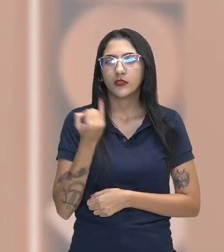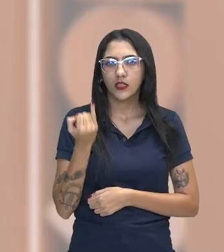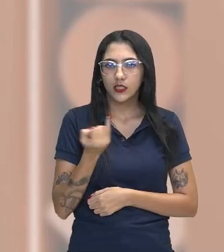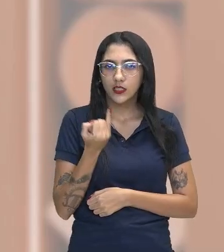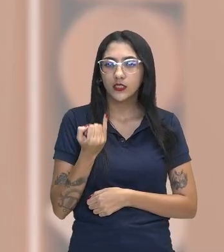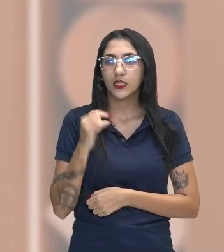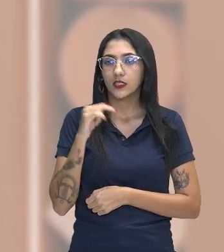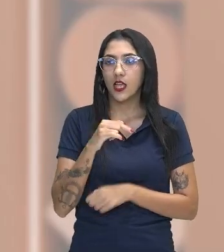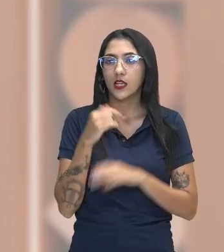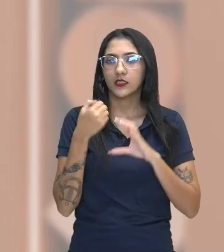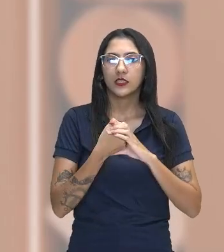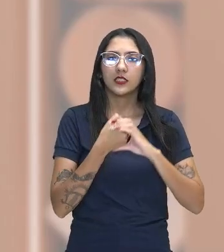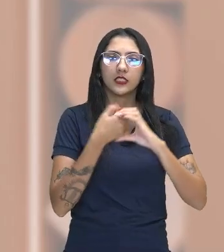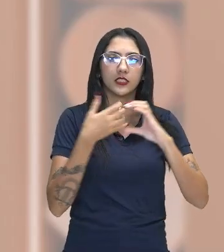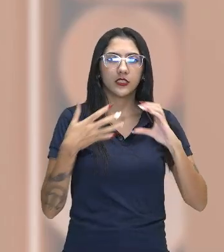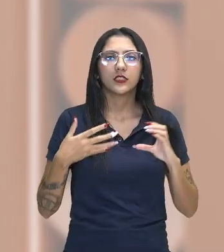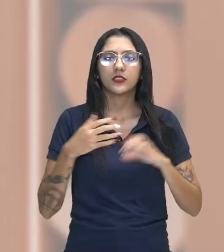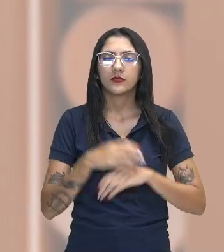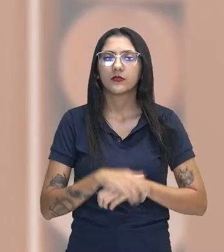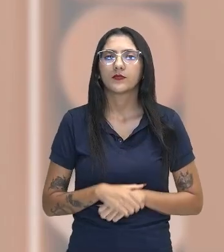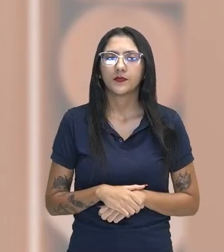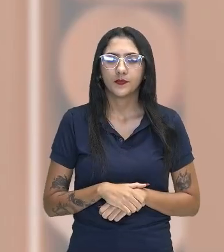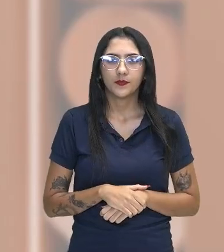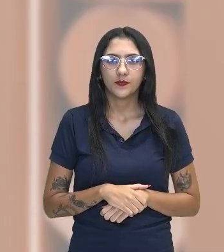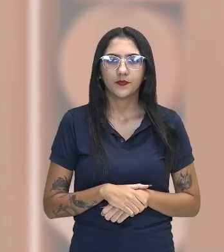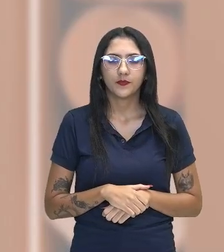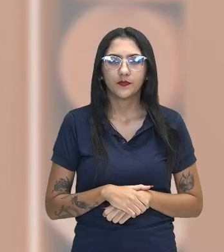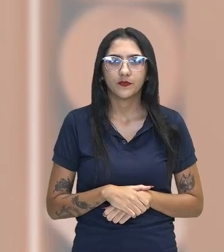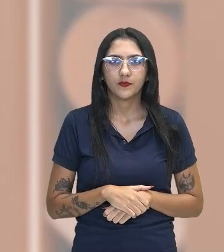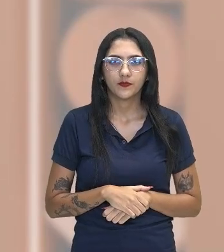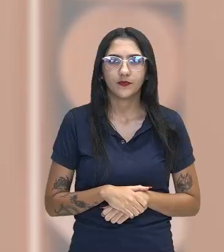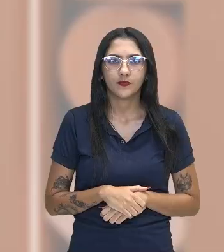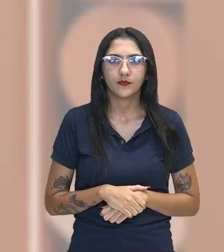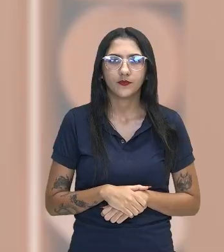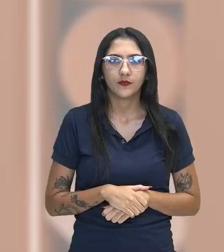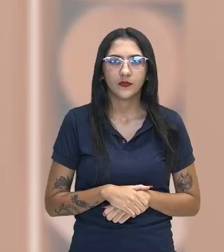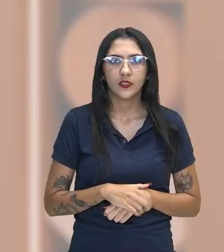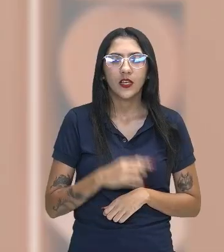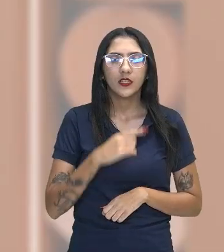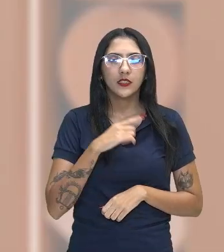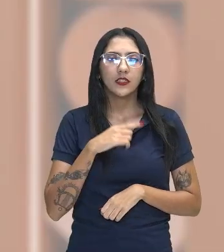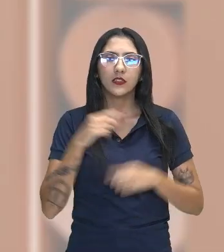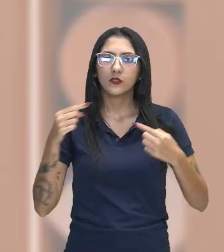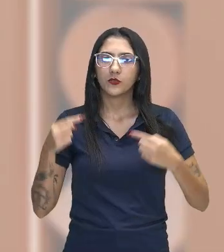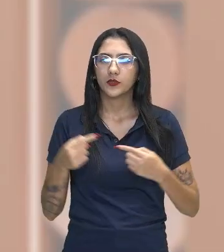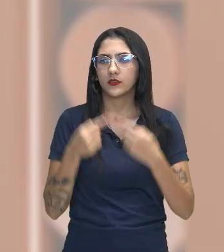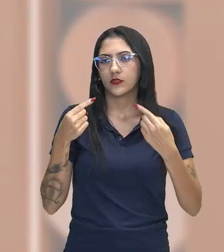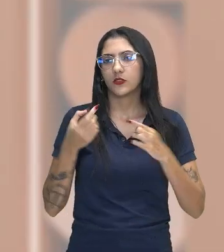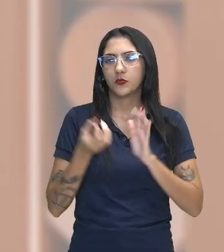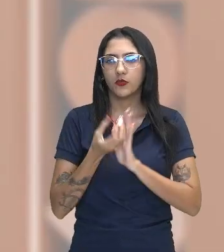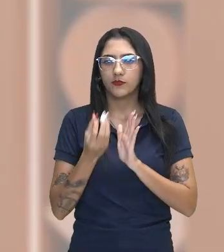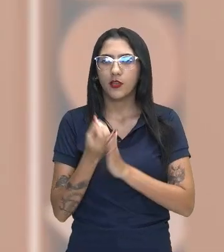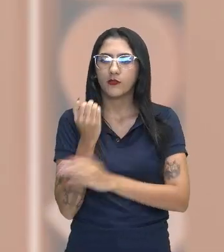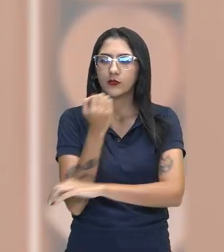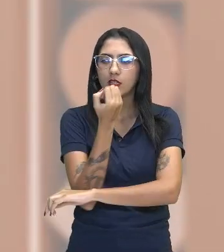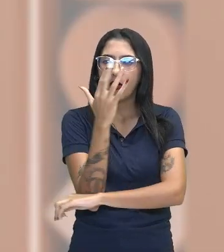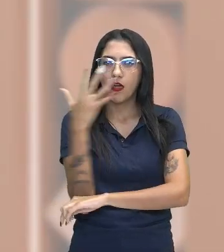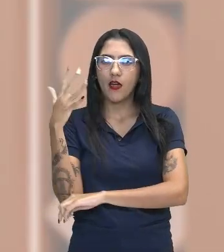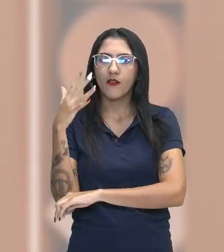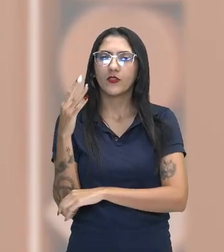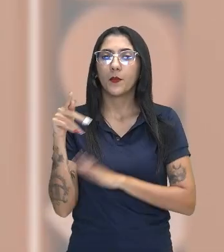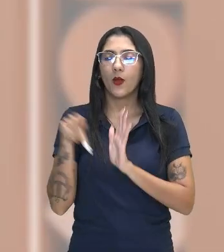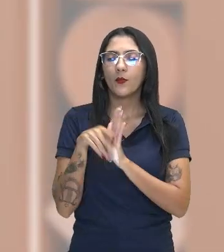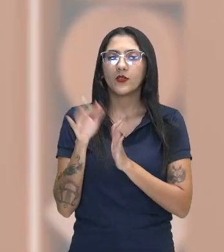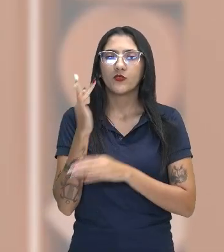agroflorestais, né, tendo essa junção, né, da produção ali de cultivo de árvores frutíferas,